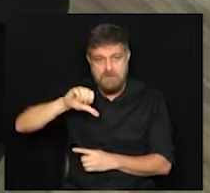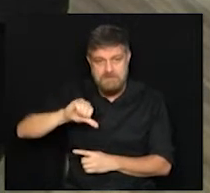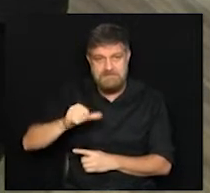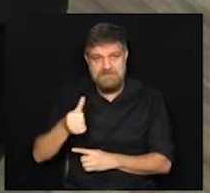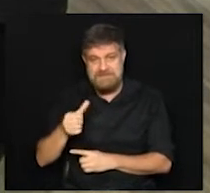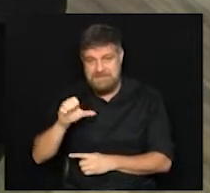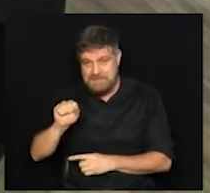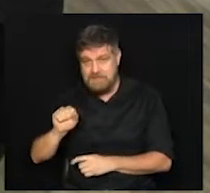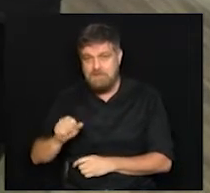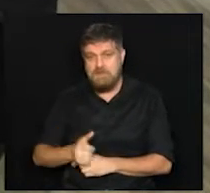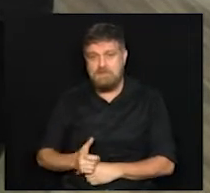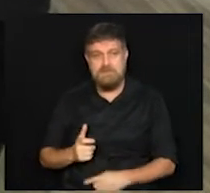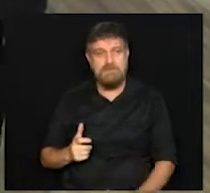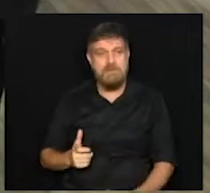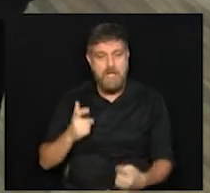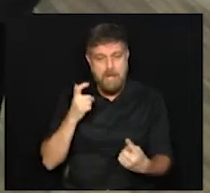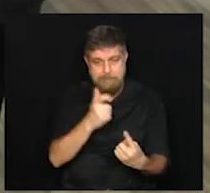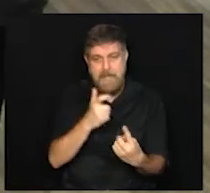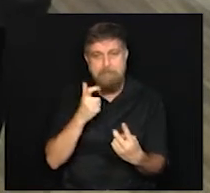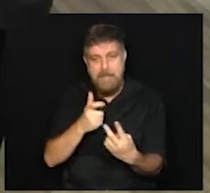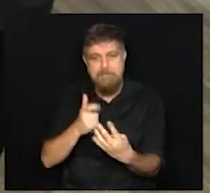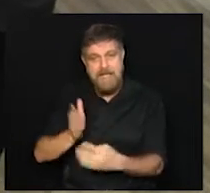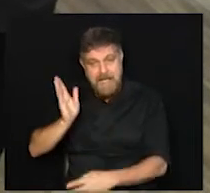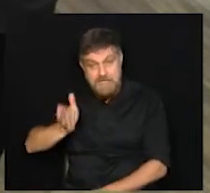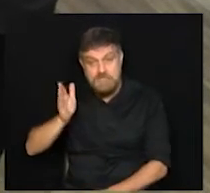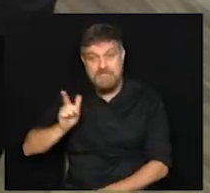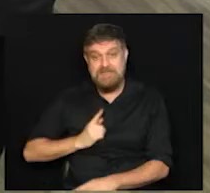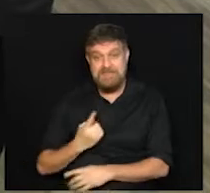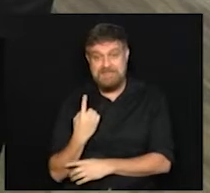668.968 doses aplicadas, sendo que